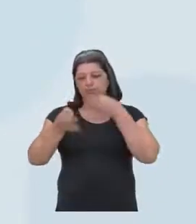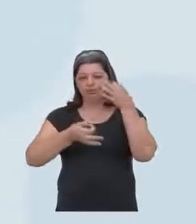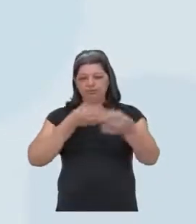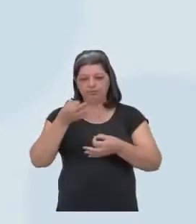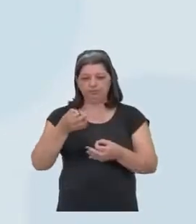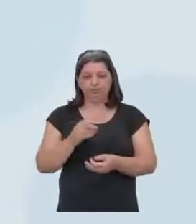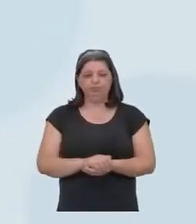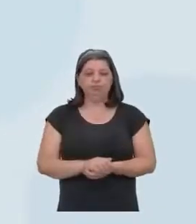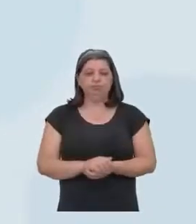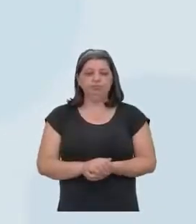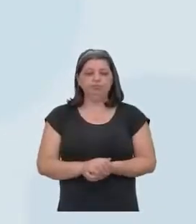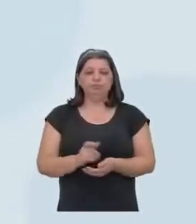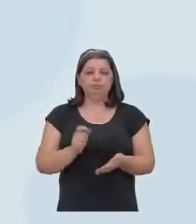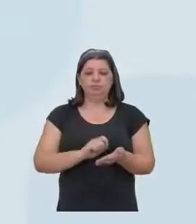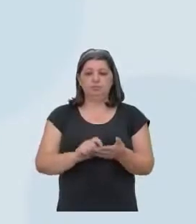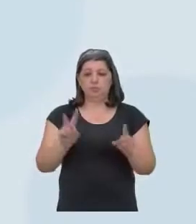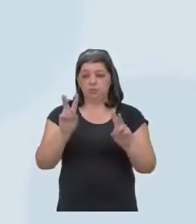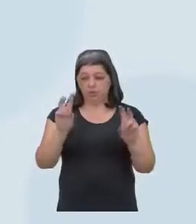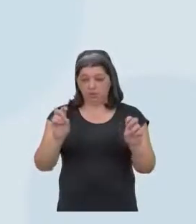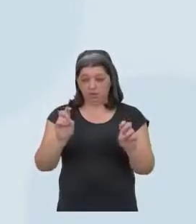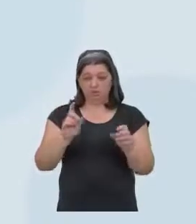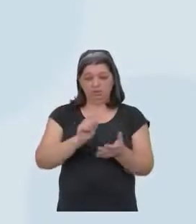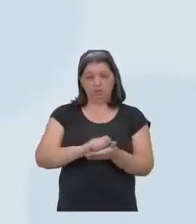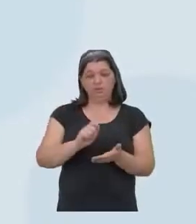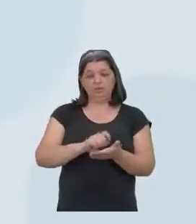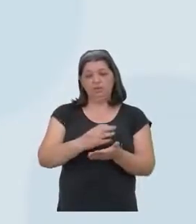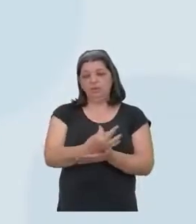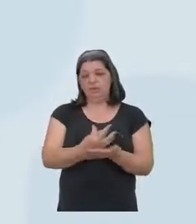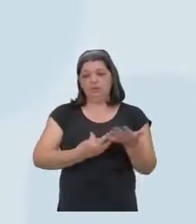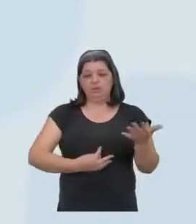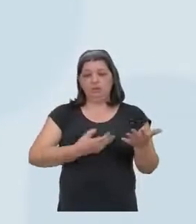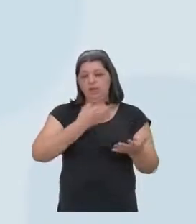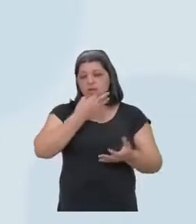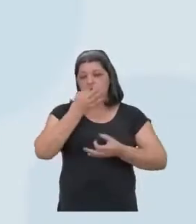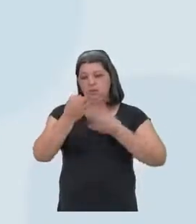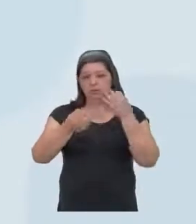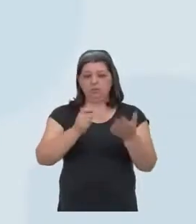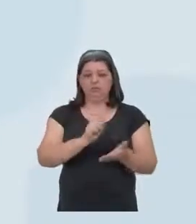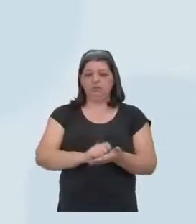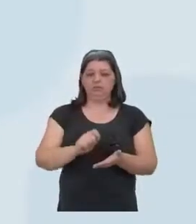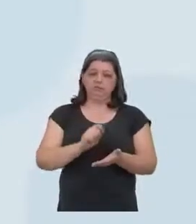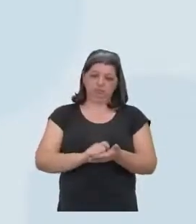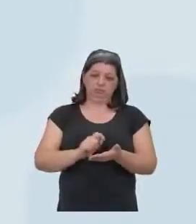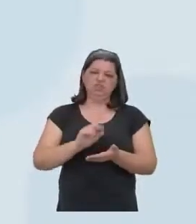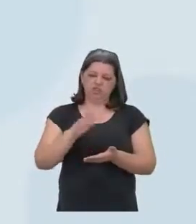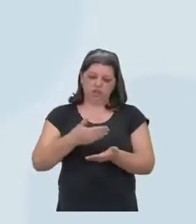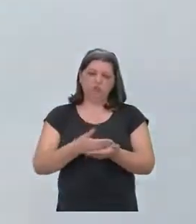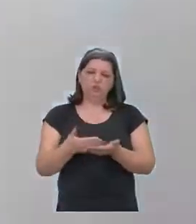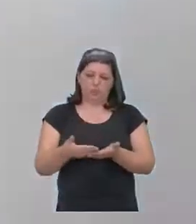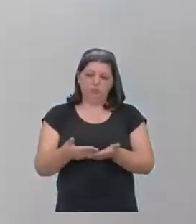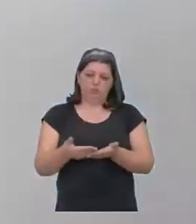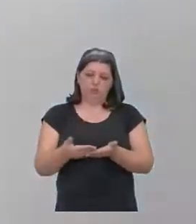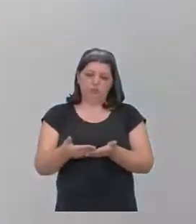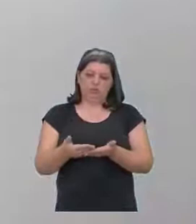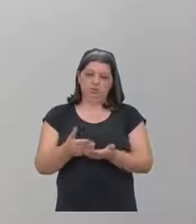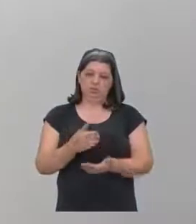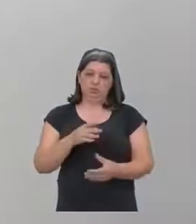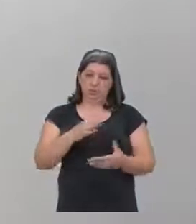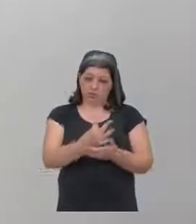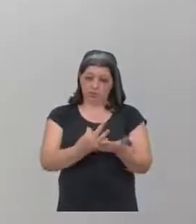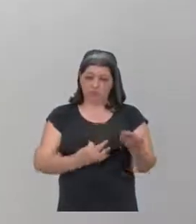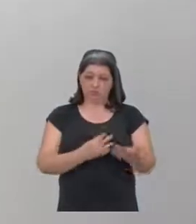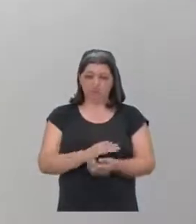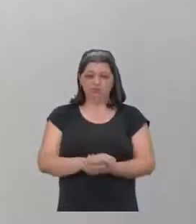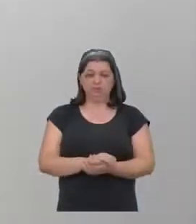assunto. É um elemento essencial da escrita, do texto argumentativo, deve ser apresentada já no início, ou seja, na introdução. Assim